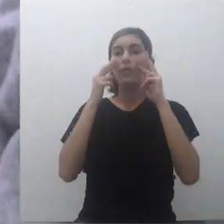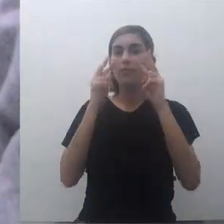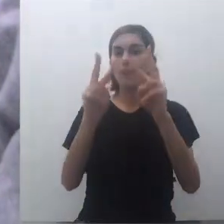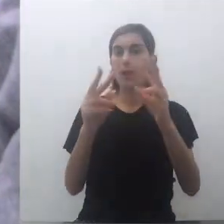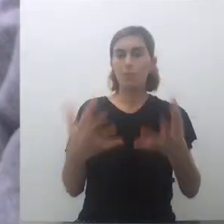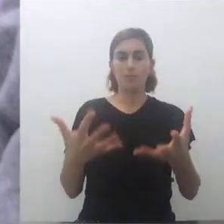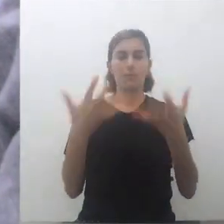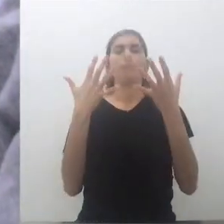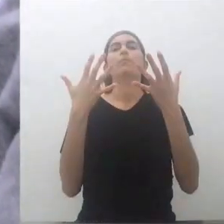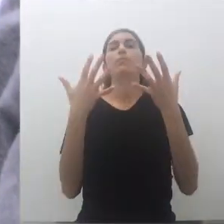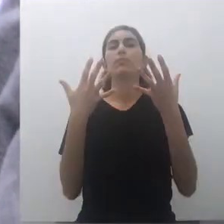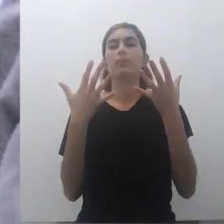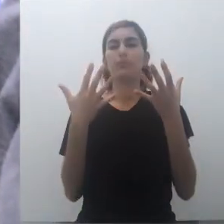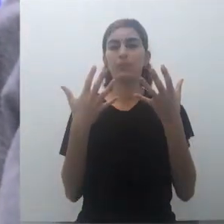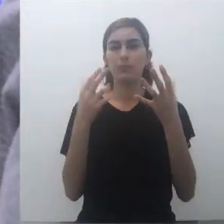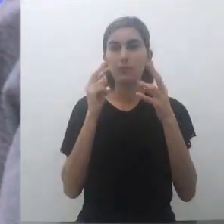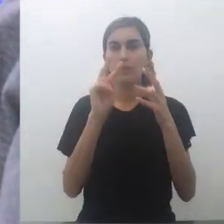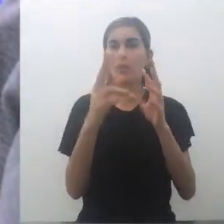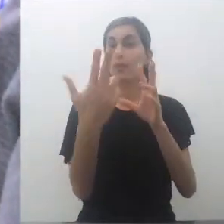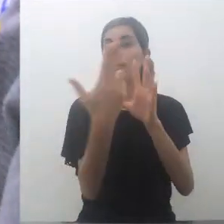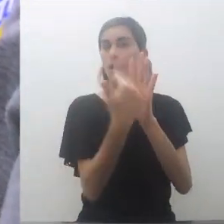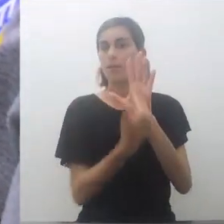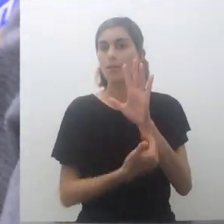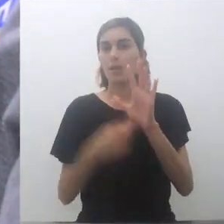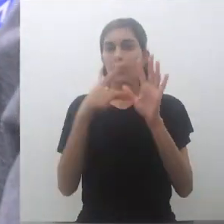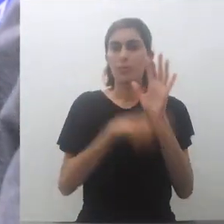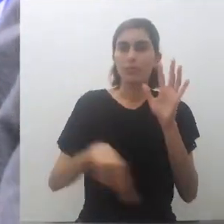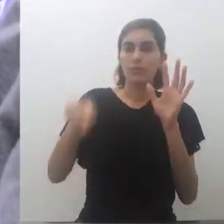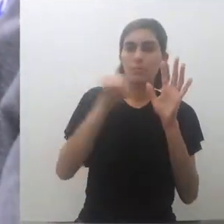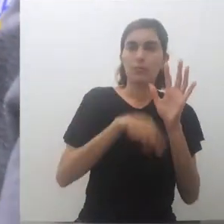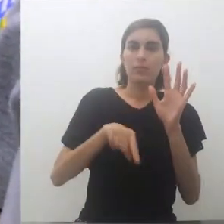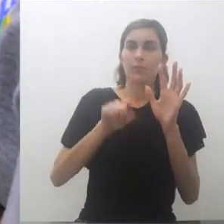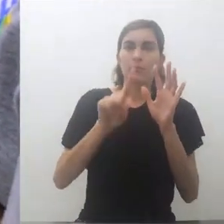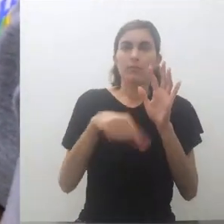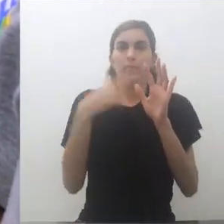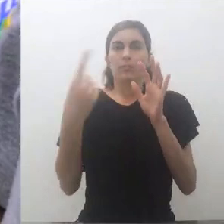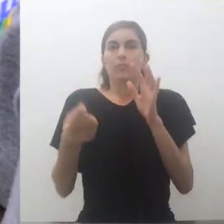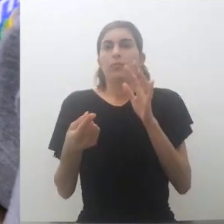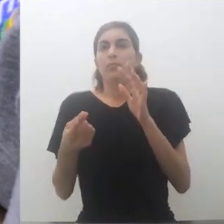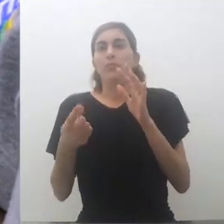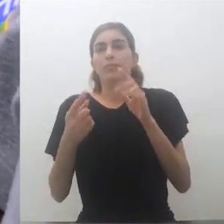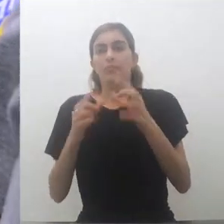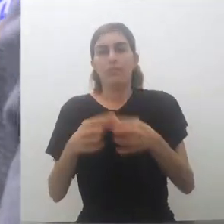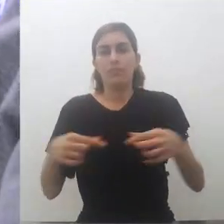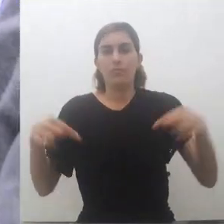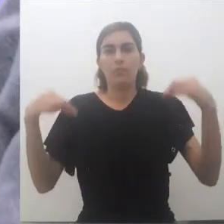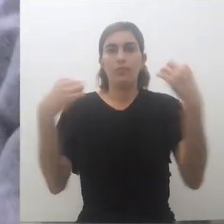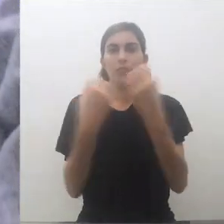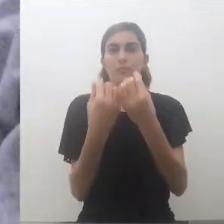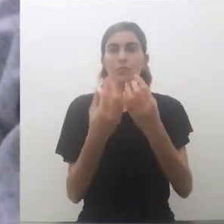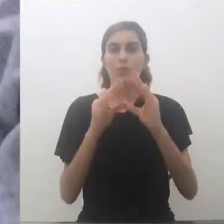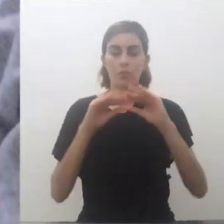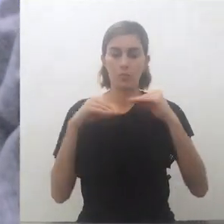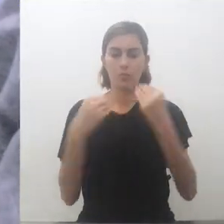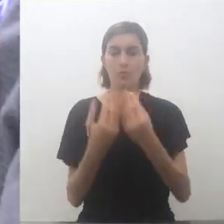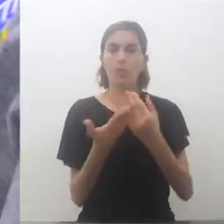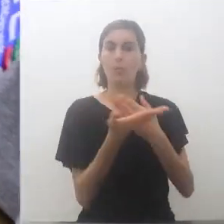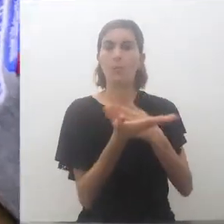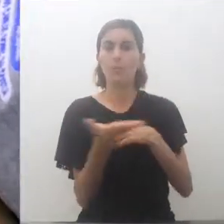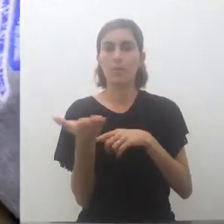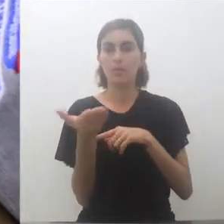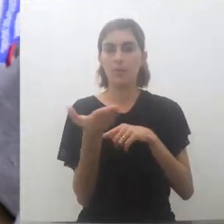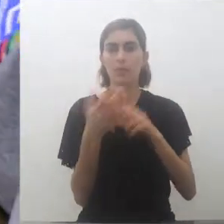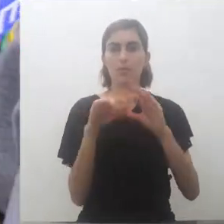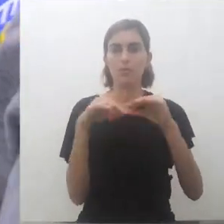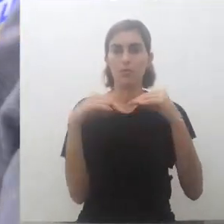uma figuras circulares de um lado e do outro lado uma bandeja, nessa composição 2 aqui,